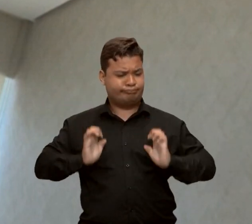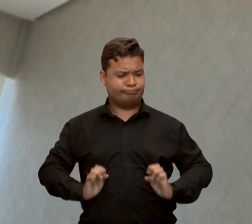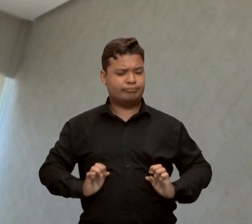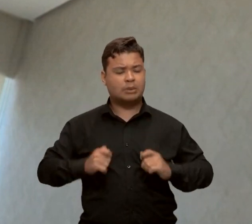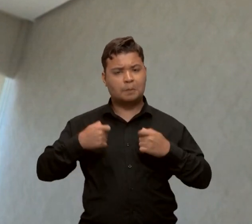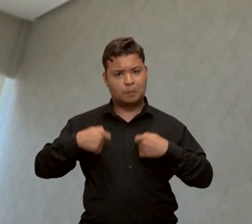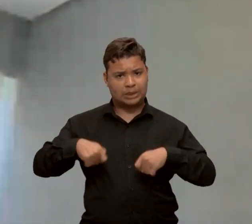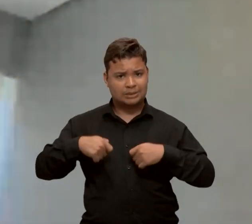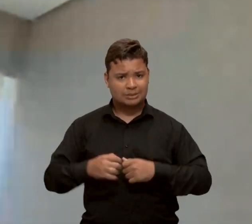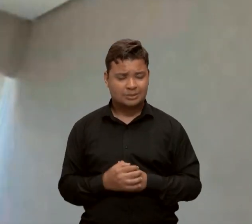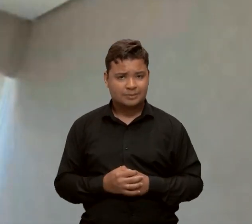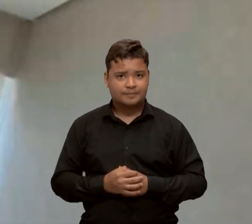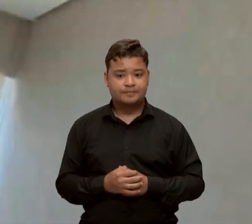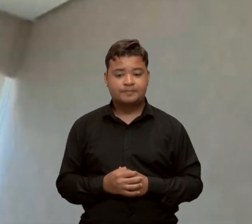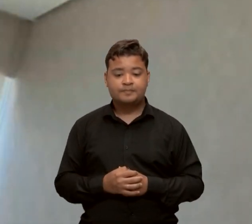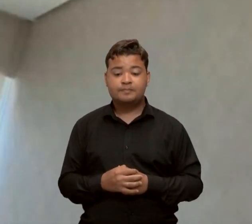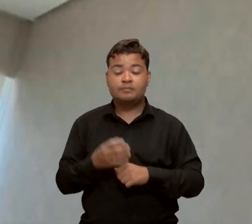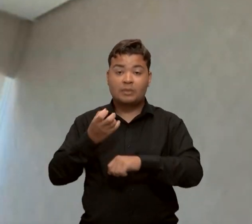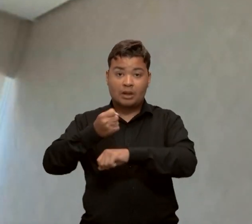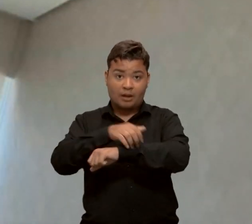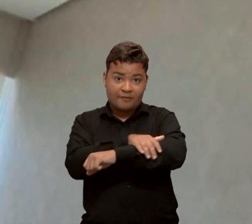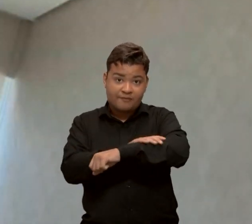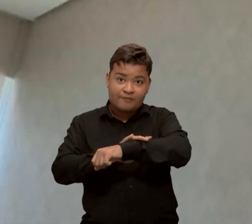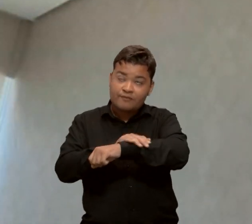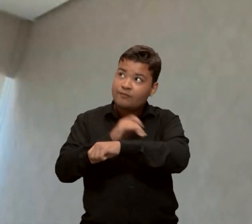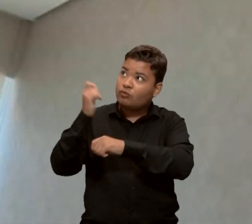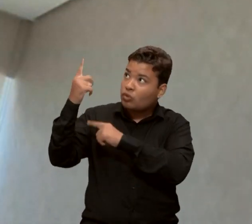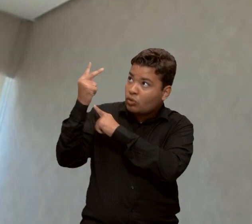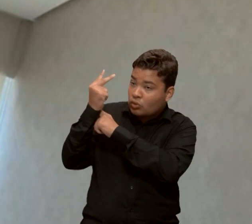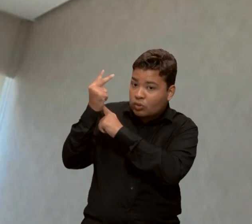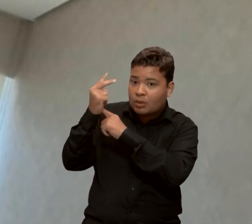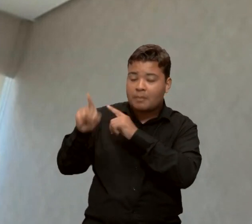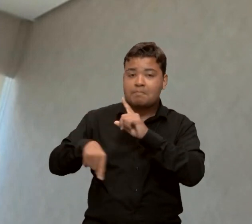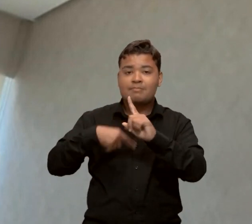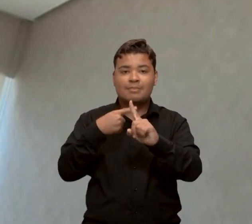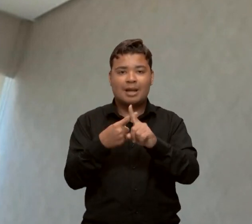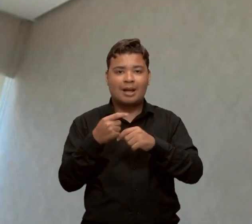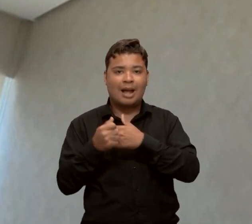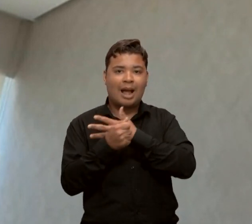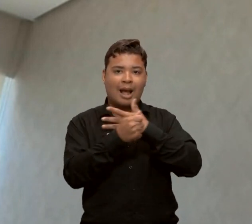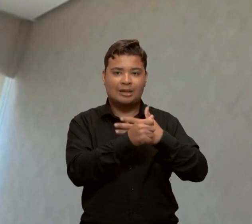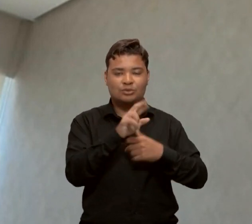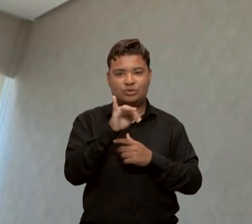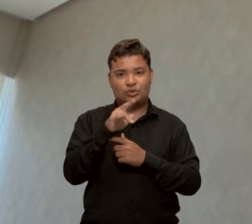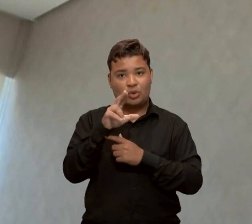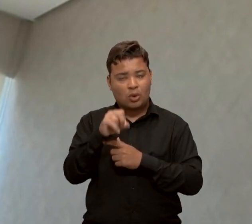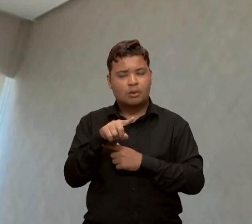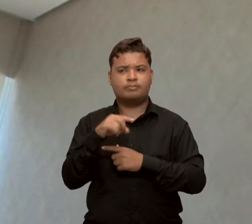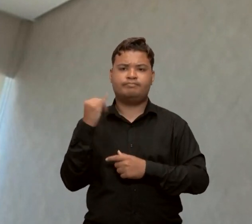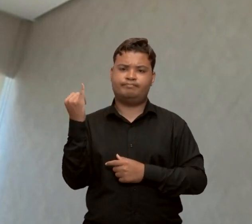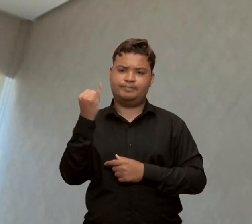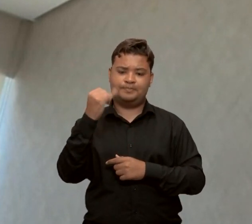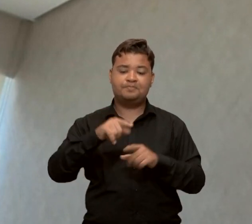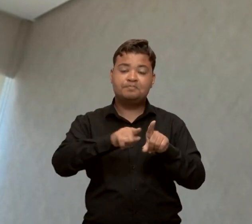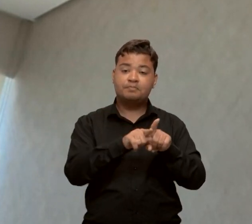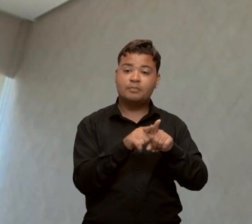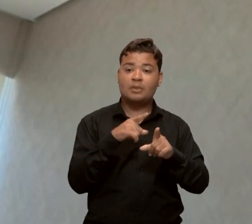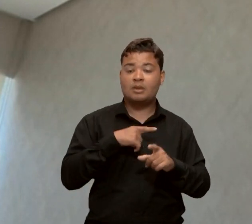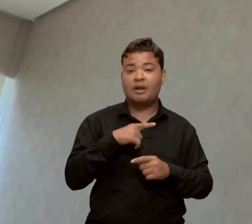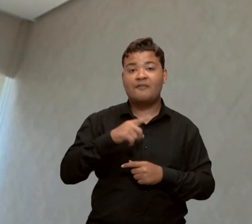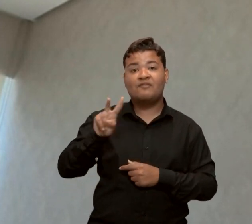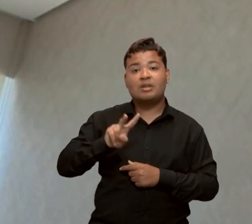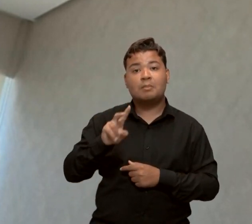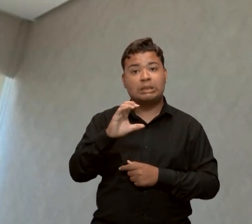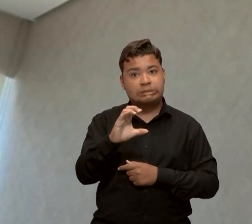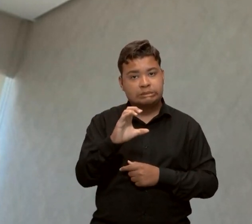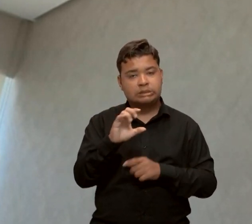filtro solar associado ao ácido retinóico é uma ótima opção. Além disso, nós temos também a vitamina C e o ácido glicólico, que